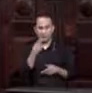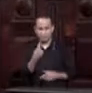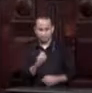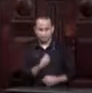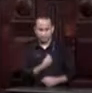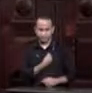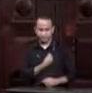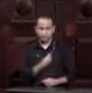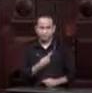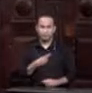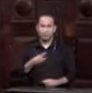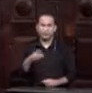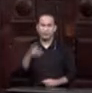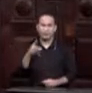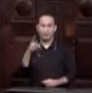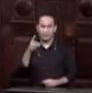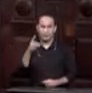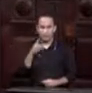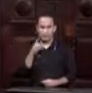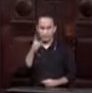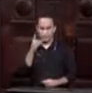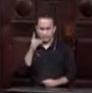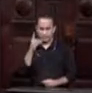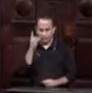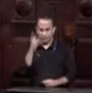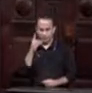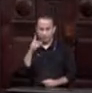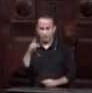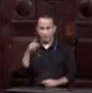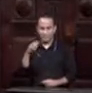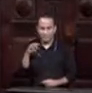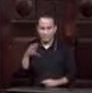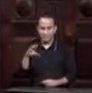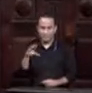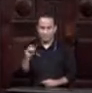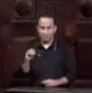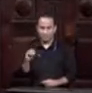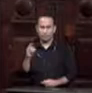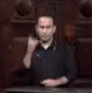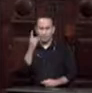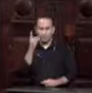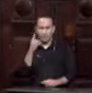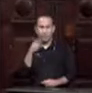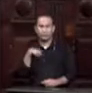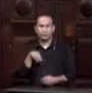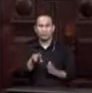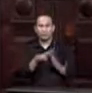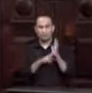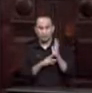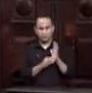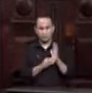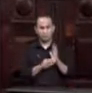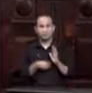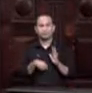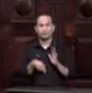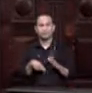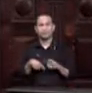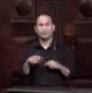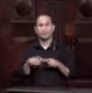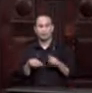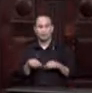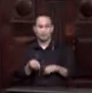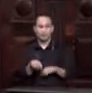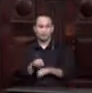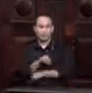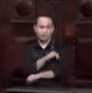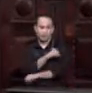presença do deputado federal Pedro Paulo, no nosso plenário. Pedro Paulo foi o relator dessa matéria que permitiu o Rio de Janeiro ter